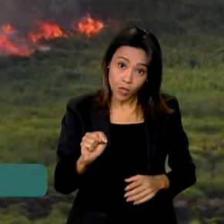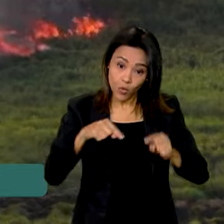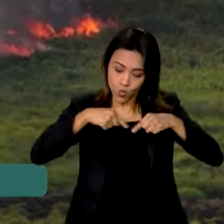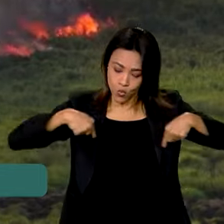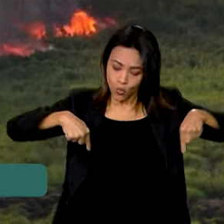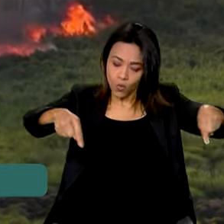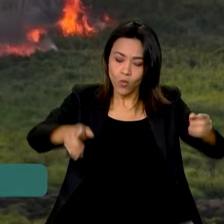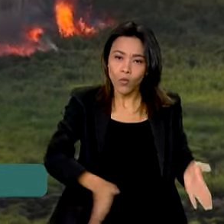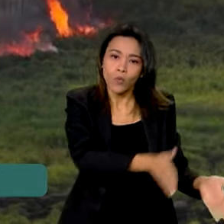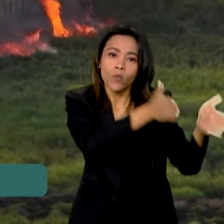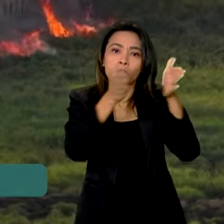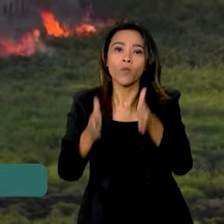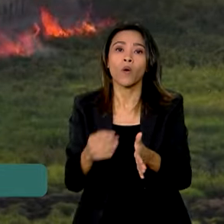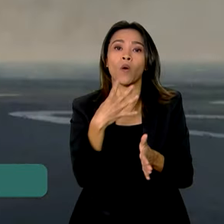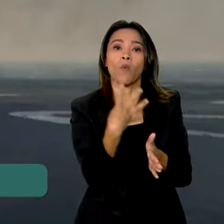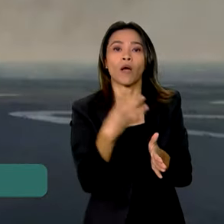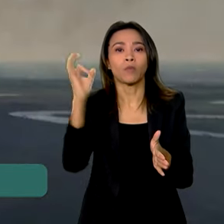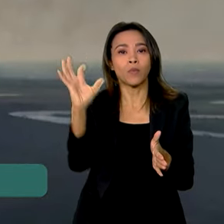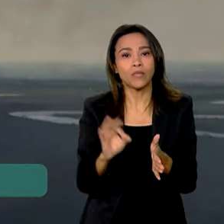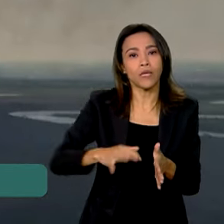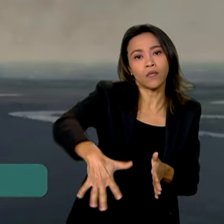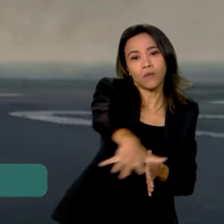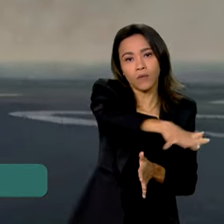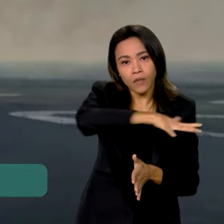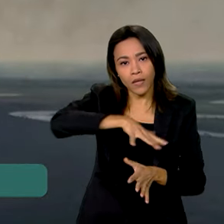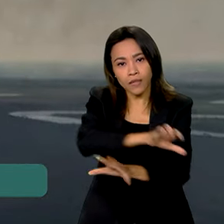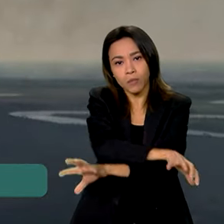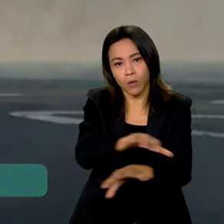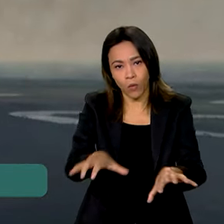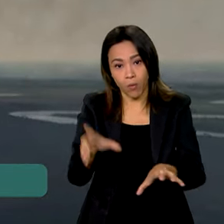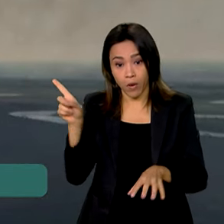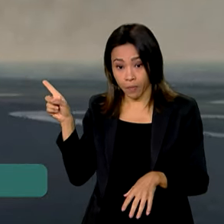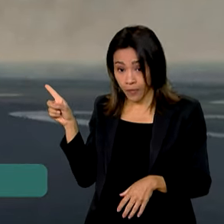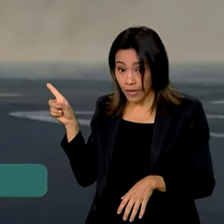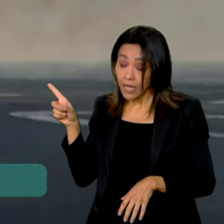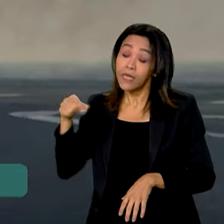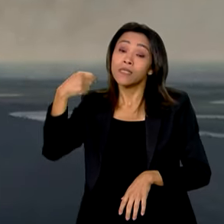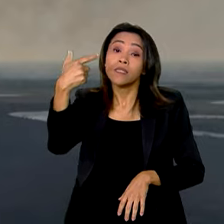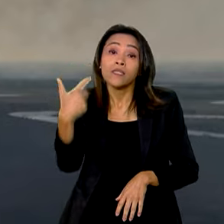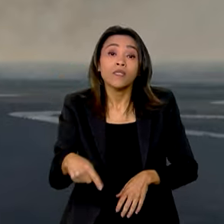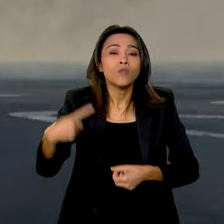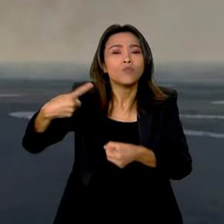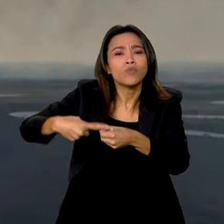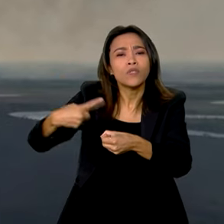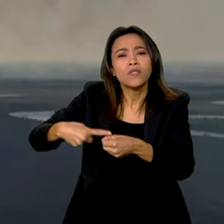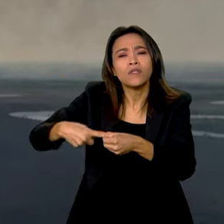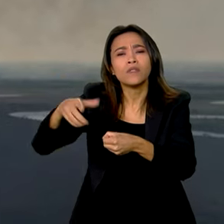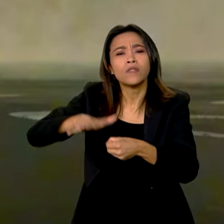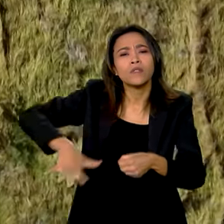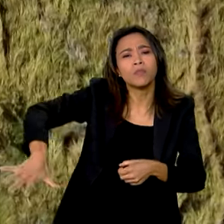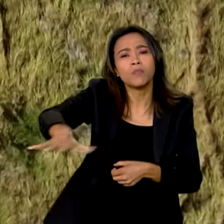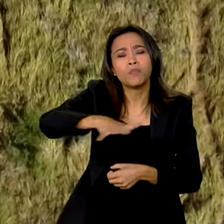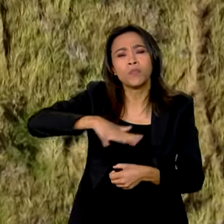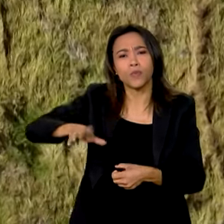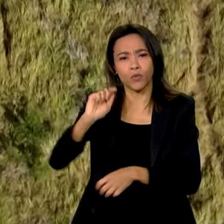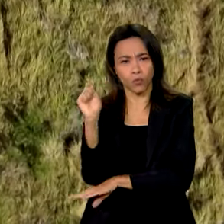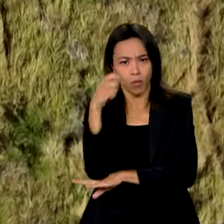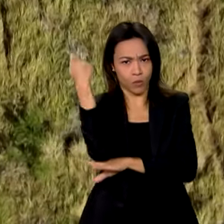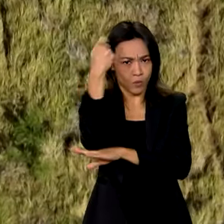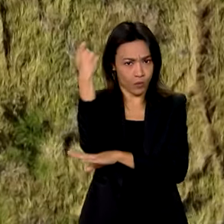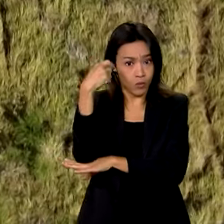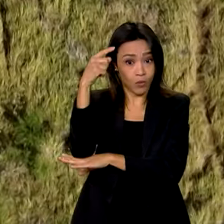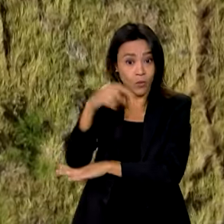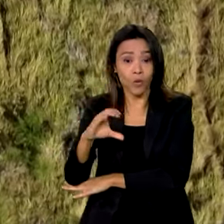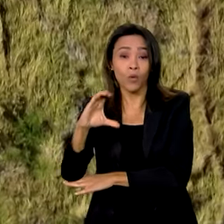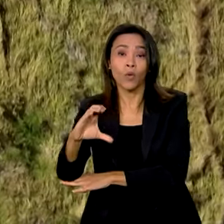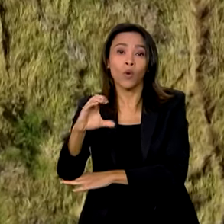aproximadamente 4% da área total do bioma. O município de Corumbá, no Mato Grosso do Sul, concentra 2/3 das